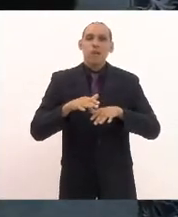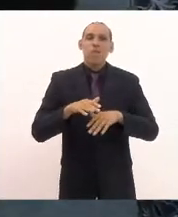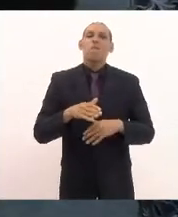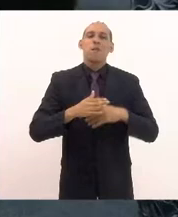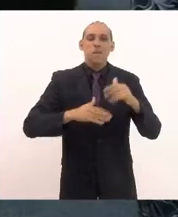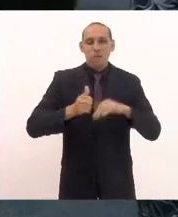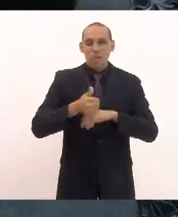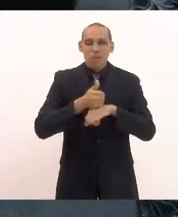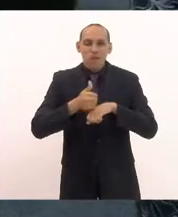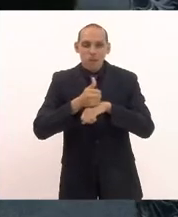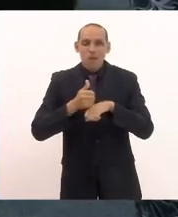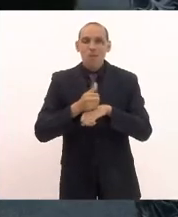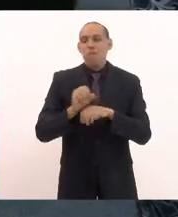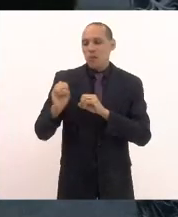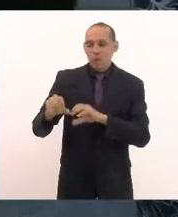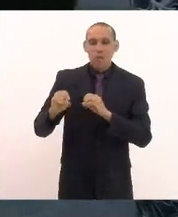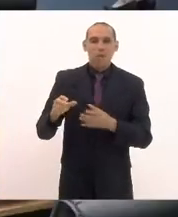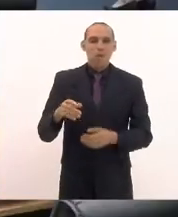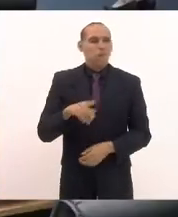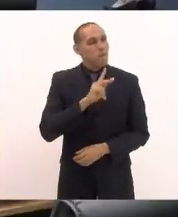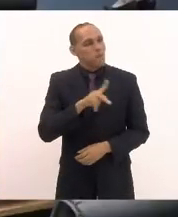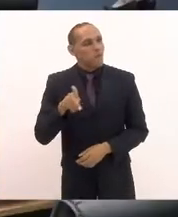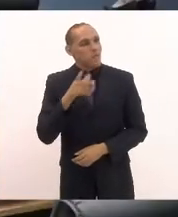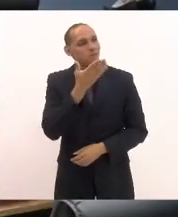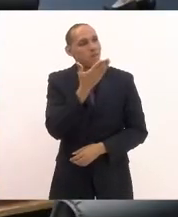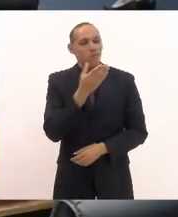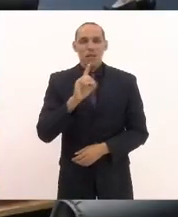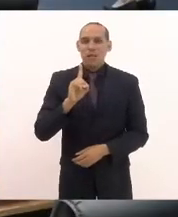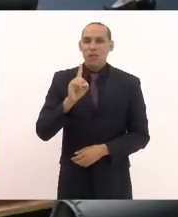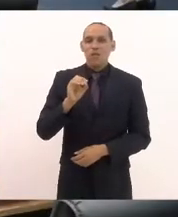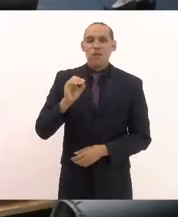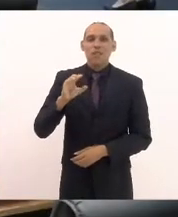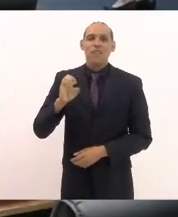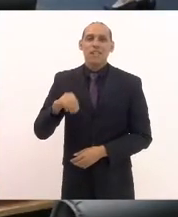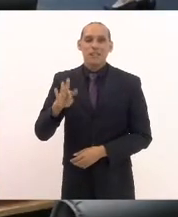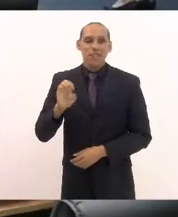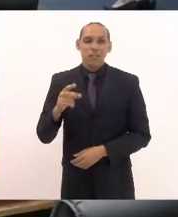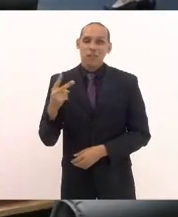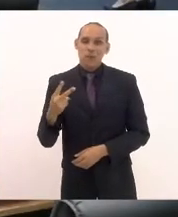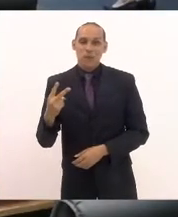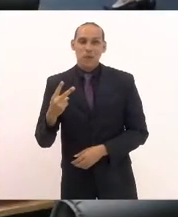professor docentes 2, profissionais da antiga FAEP aqui presentes.